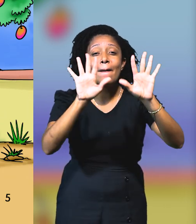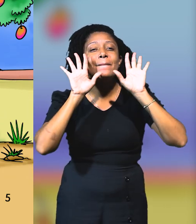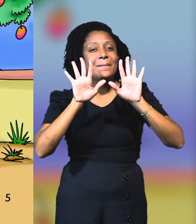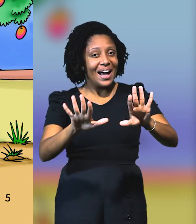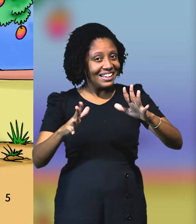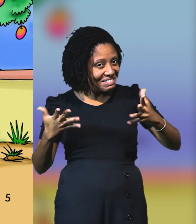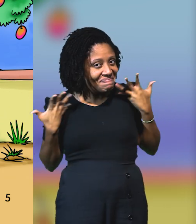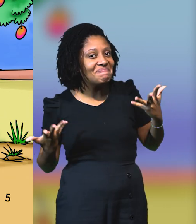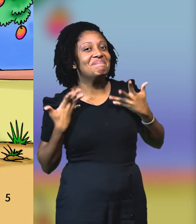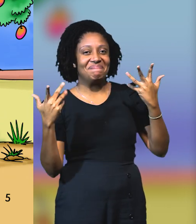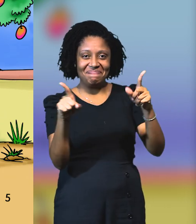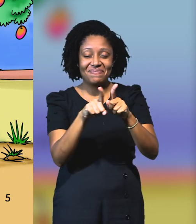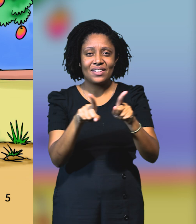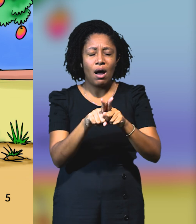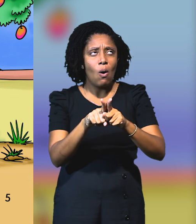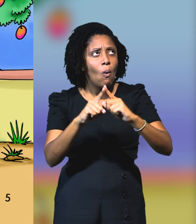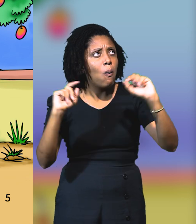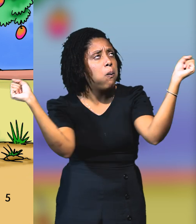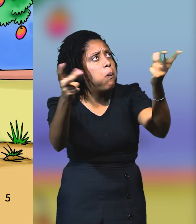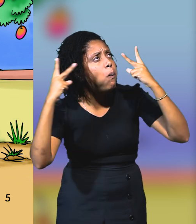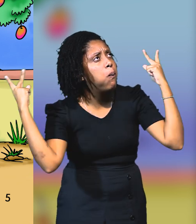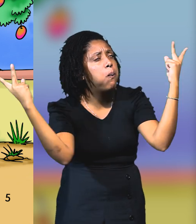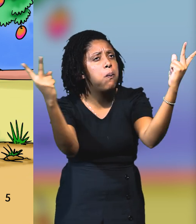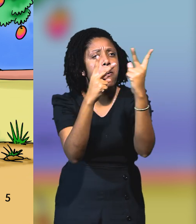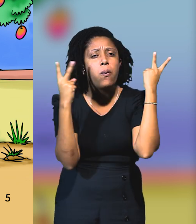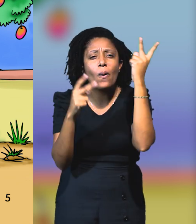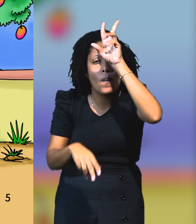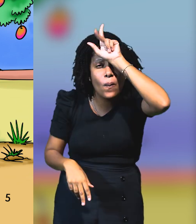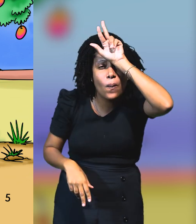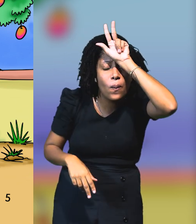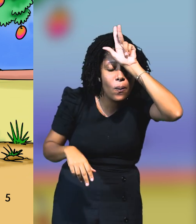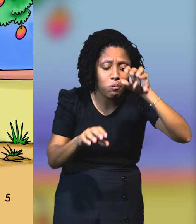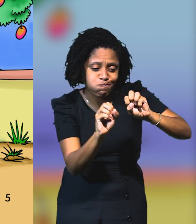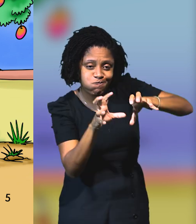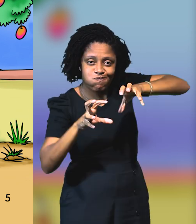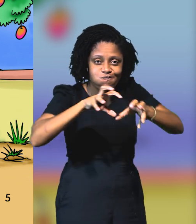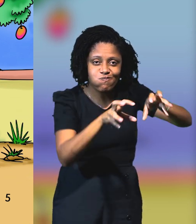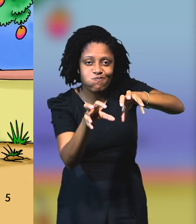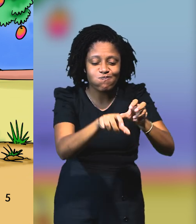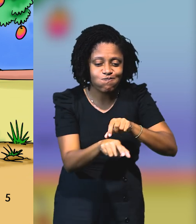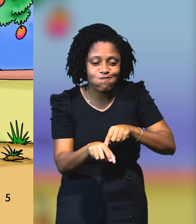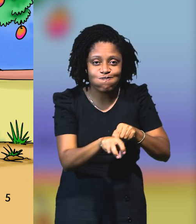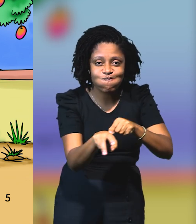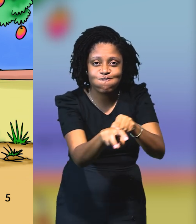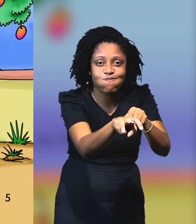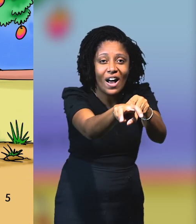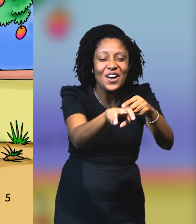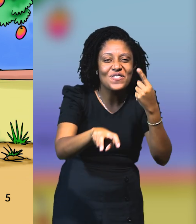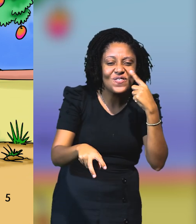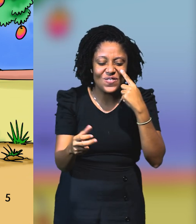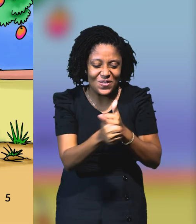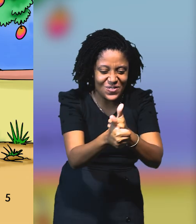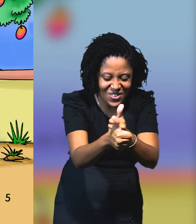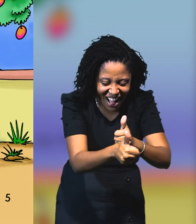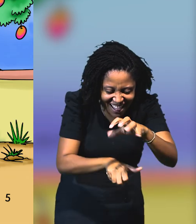tempo, diversão. Os ventos traziam as tanajuras, que fugiam dos meninos que